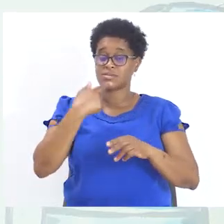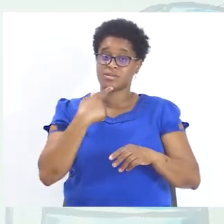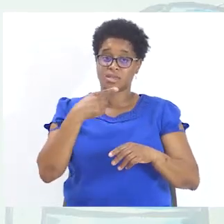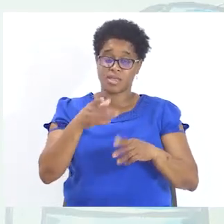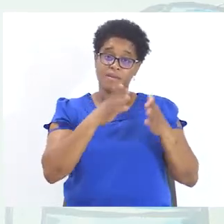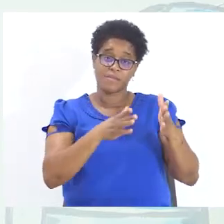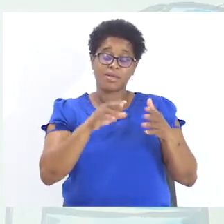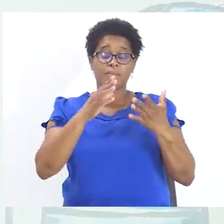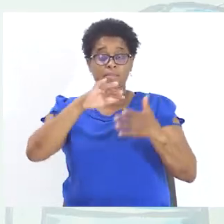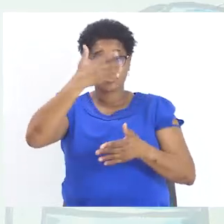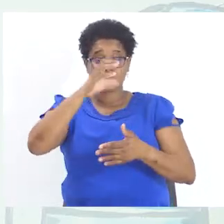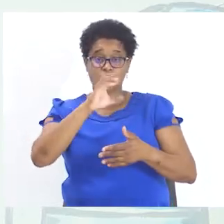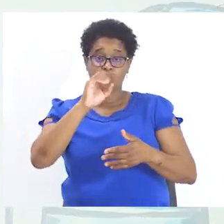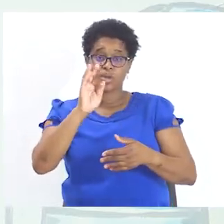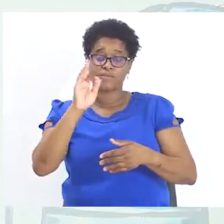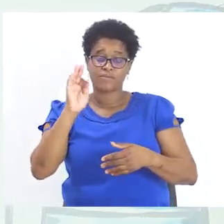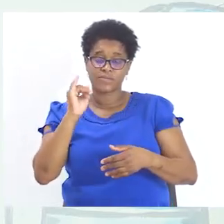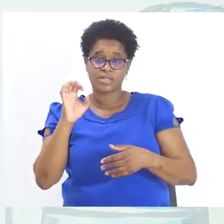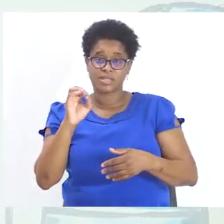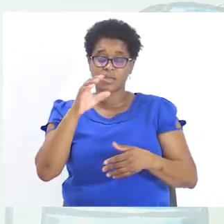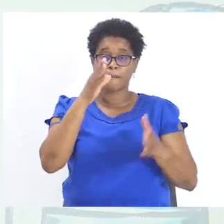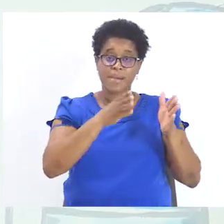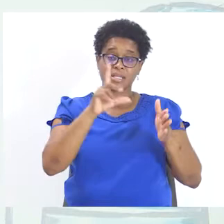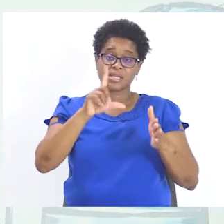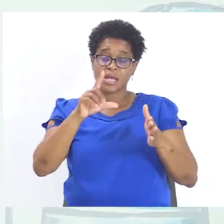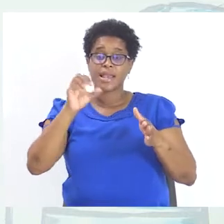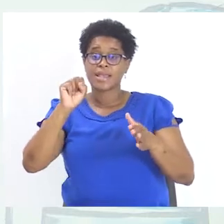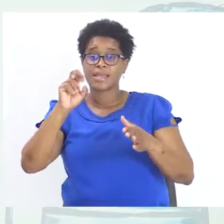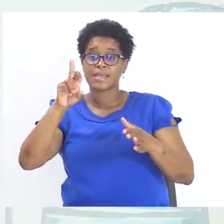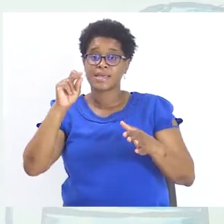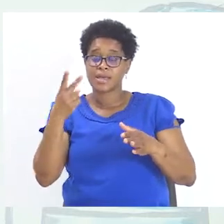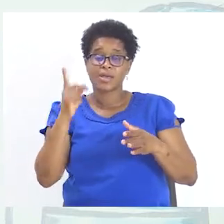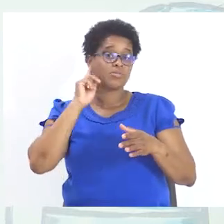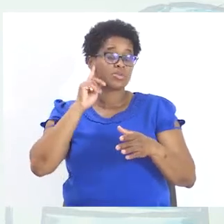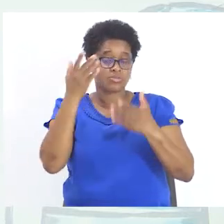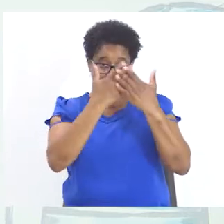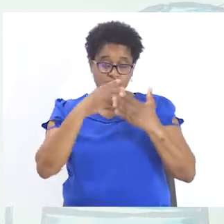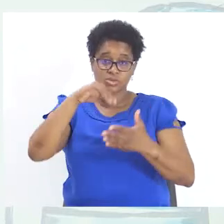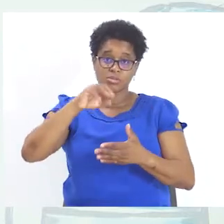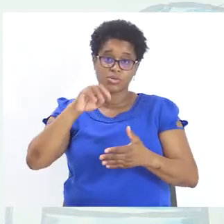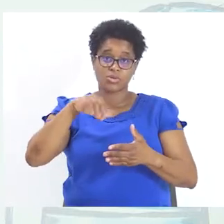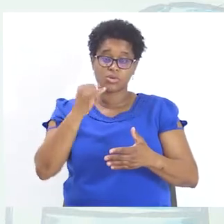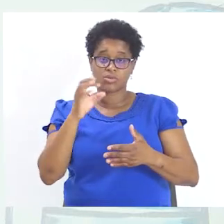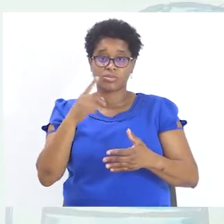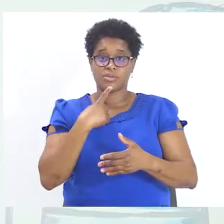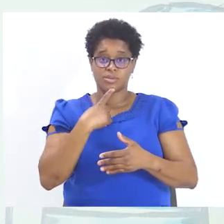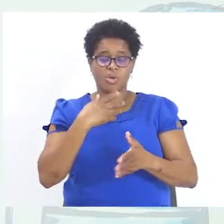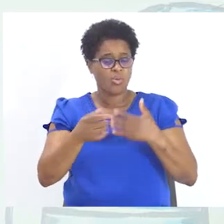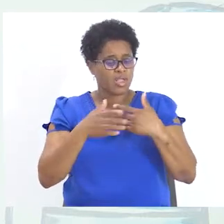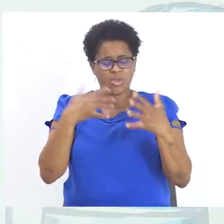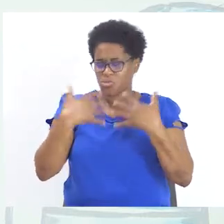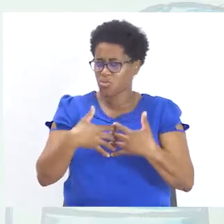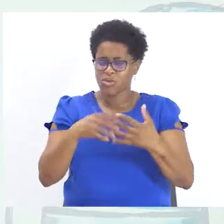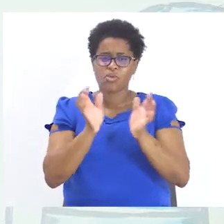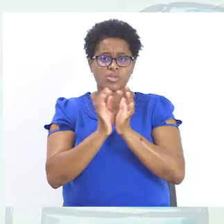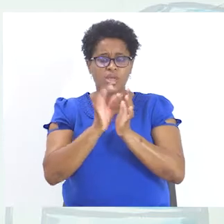parte, principalmente coeficiente, parte literal e grau. É importante no estudo de monômio, ok? Qualquer